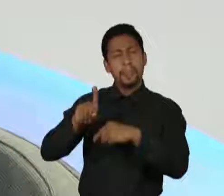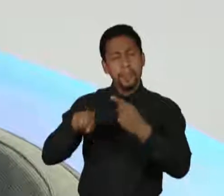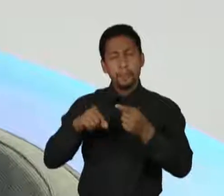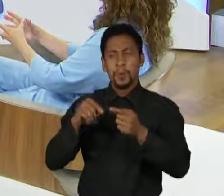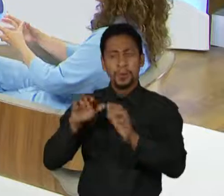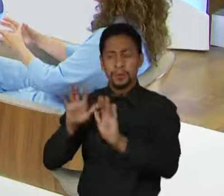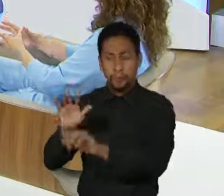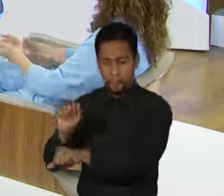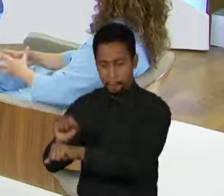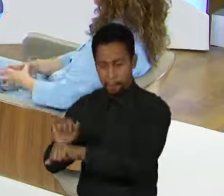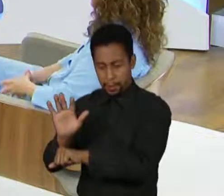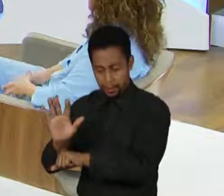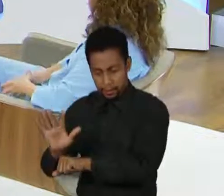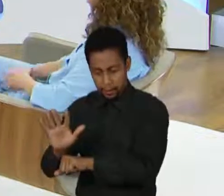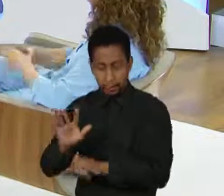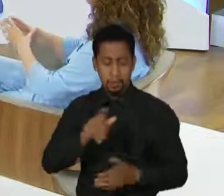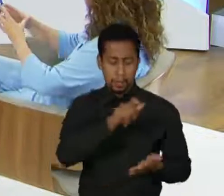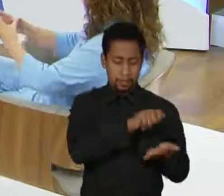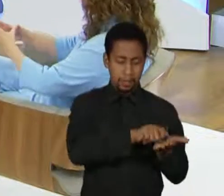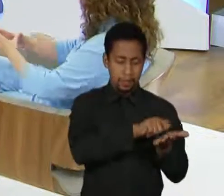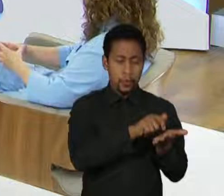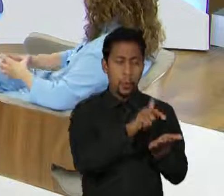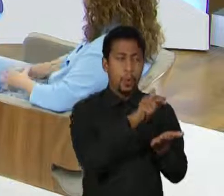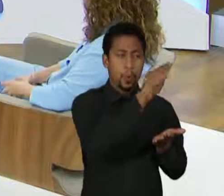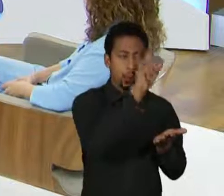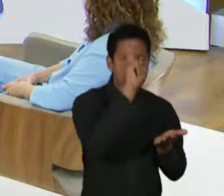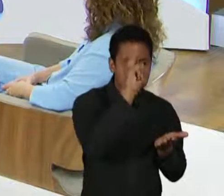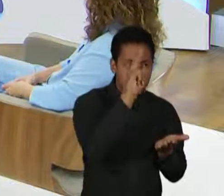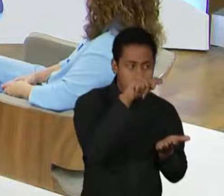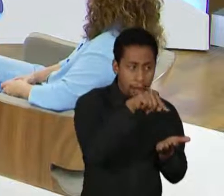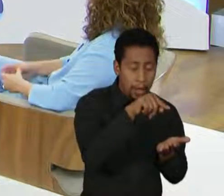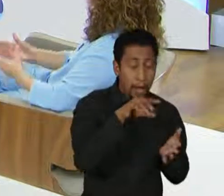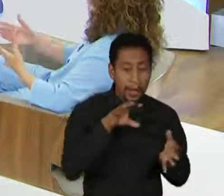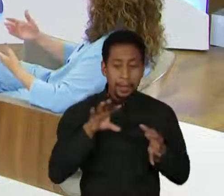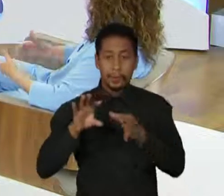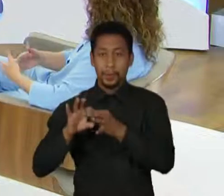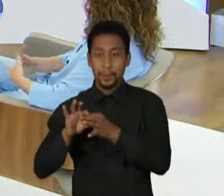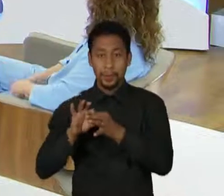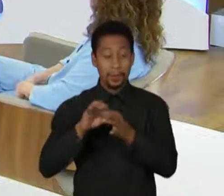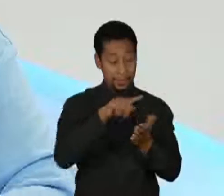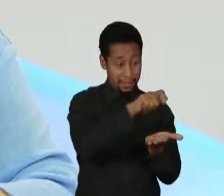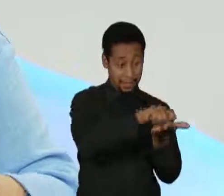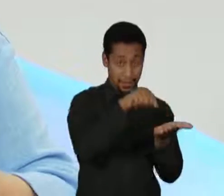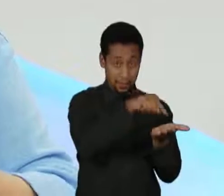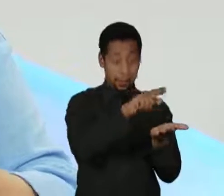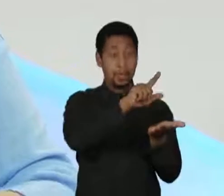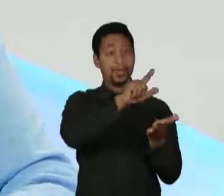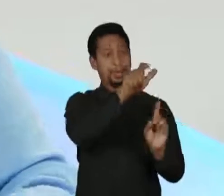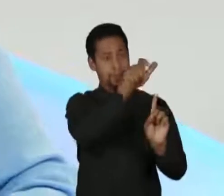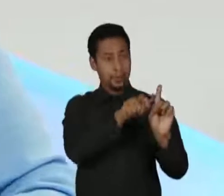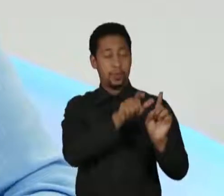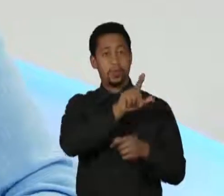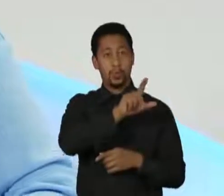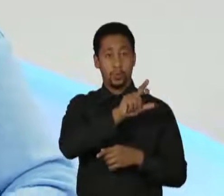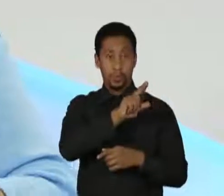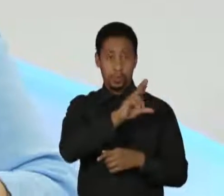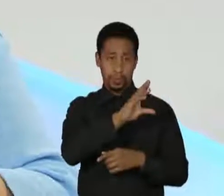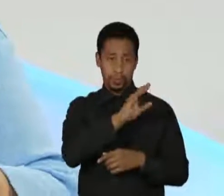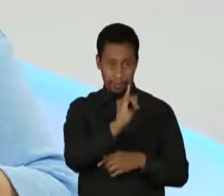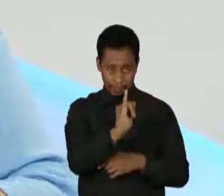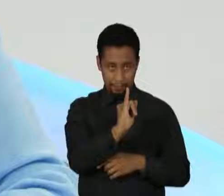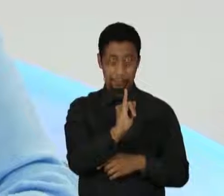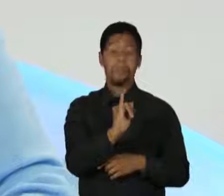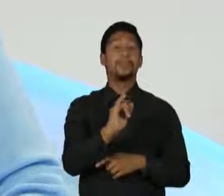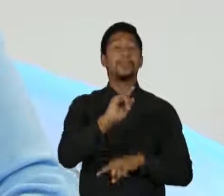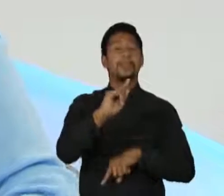cruzar com essa história Inicial E aí comecei a história de Lucy quando escrevi a cena central do livro né que é